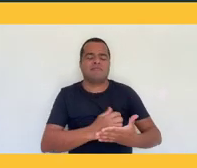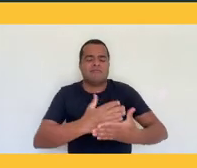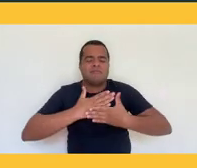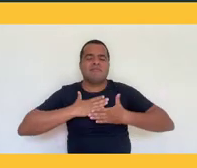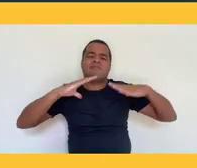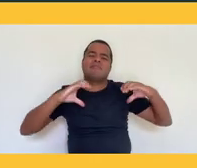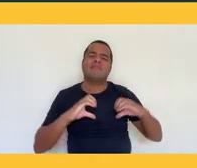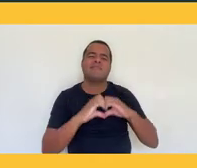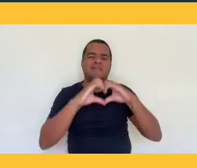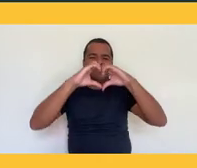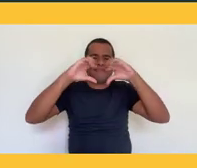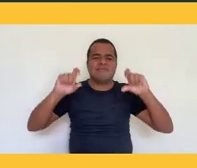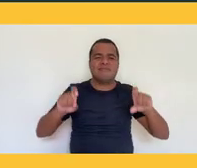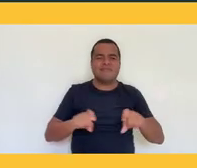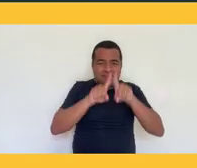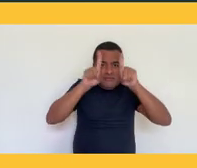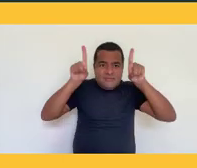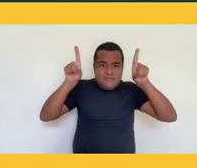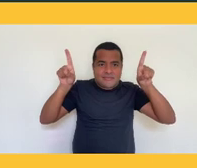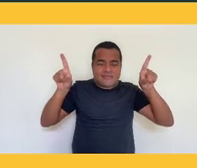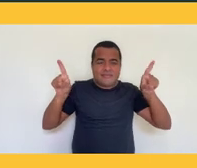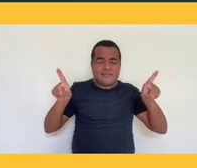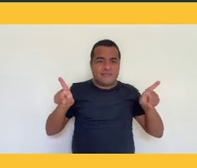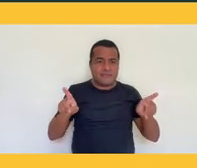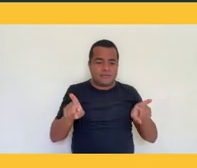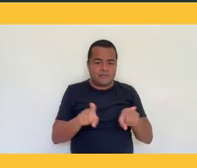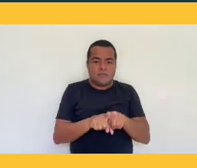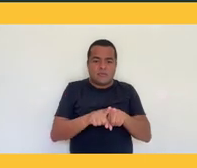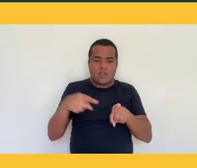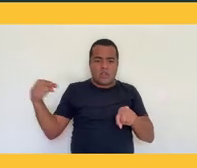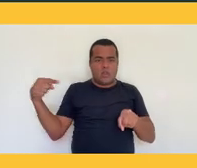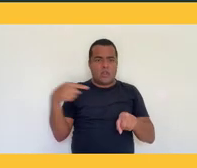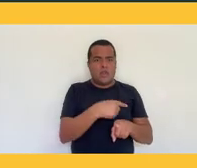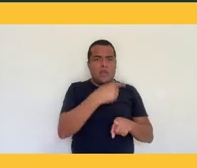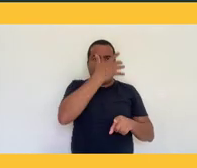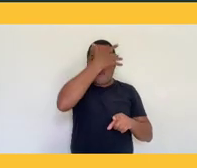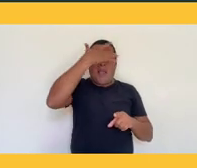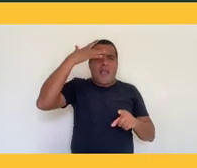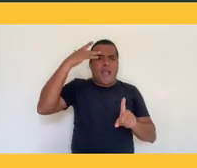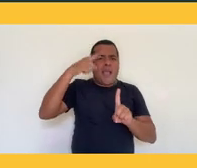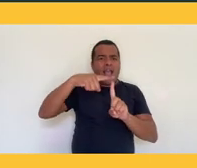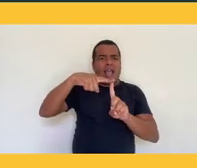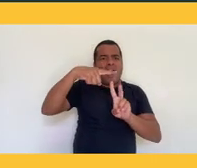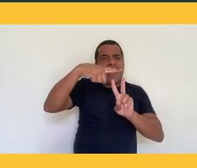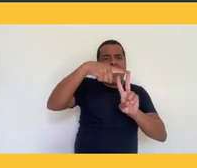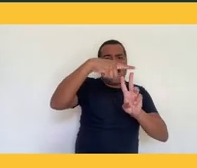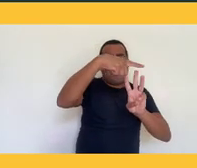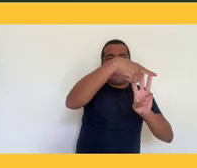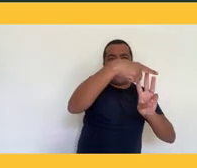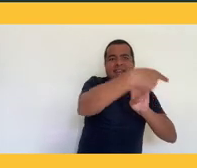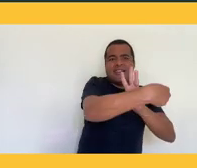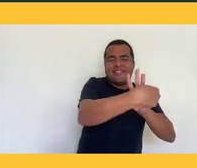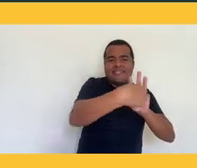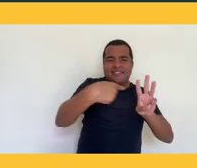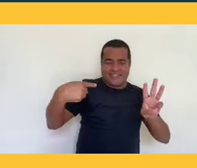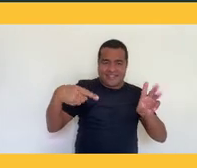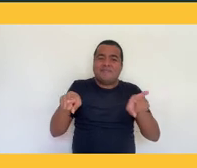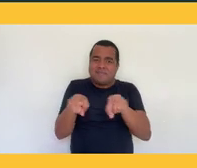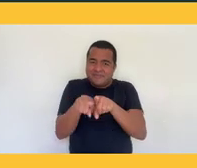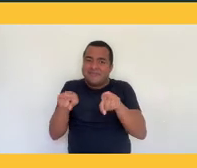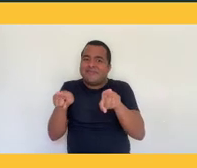o meu amor. Cabem três vidas inteiras. Cabe